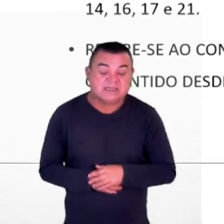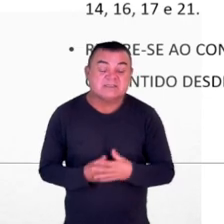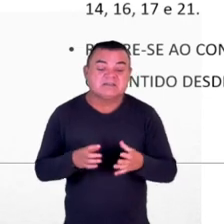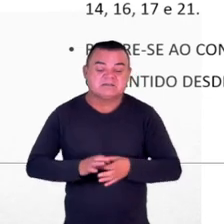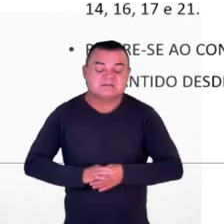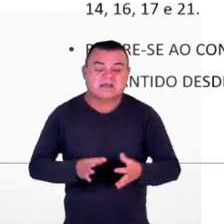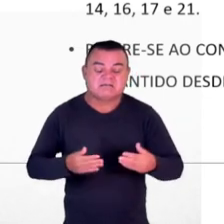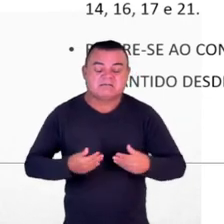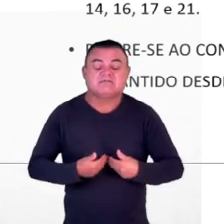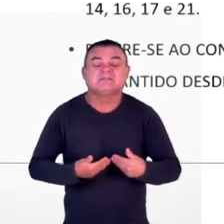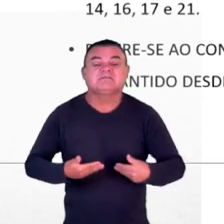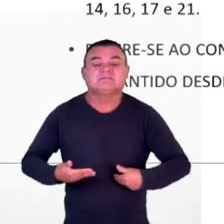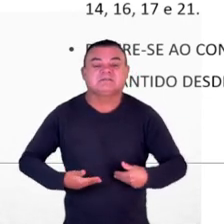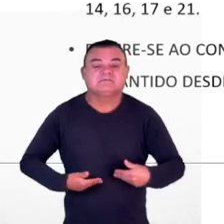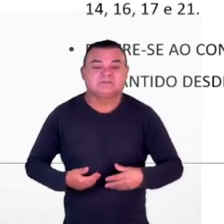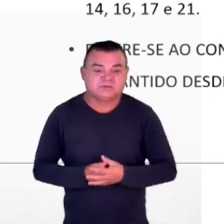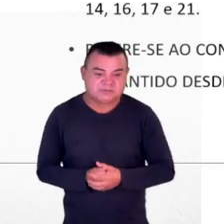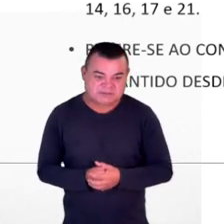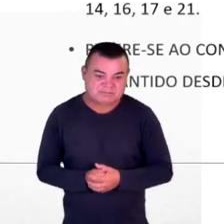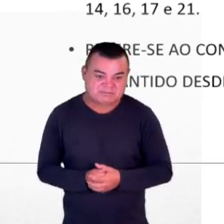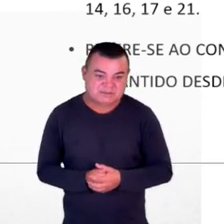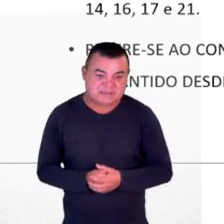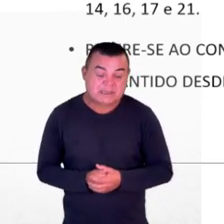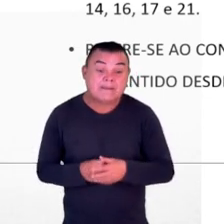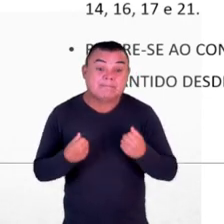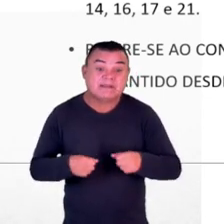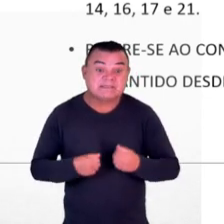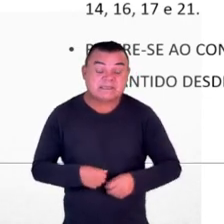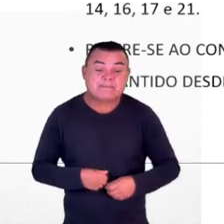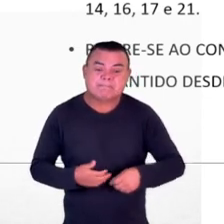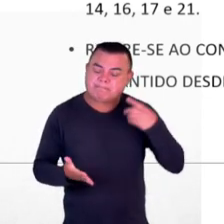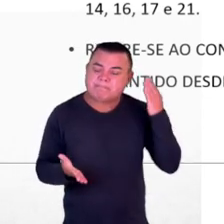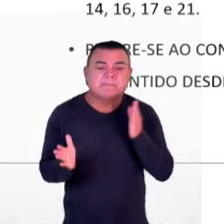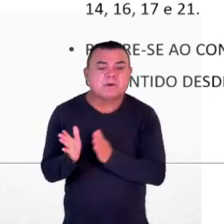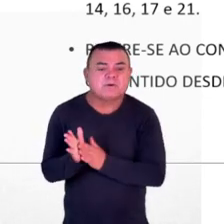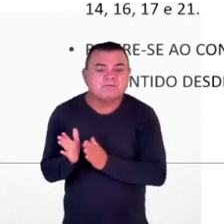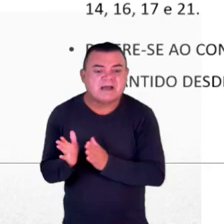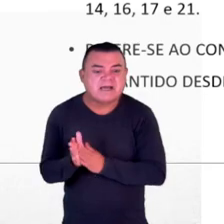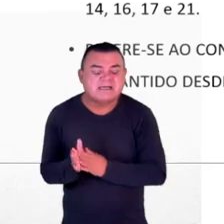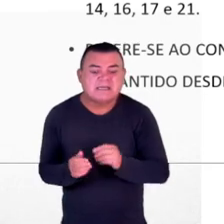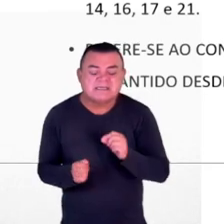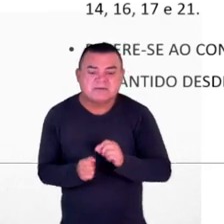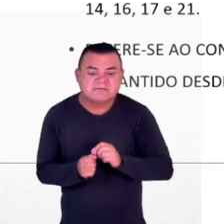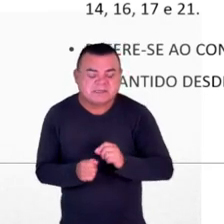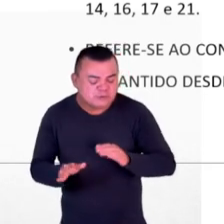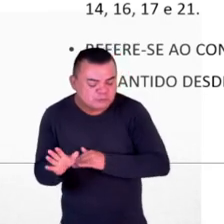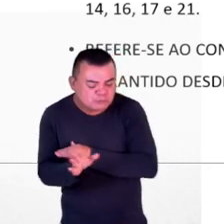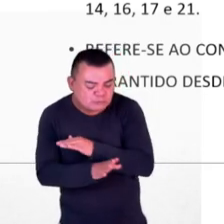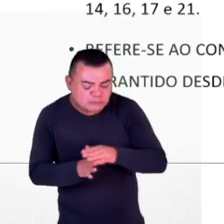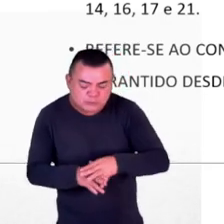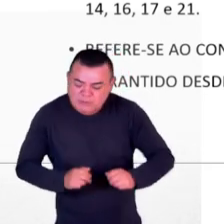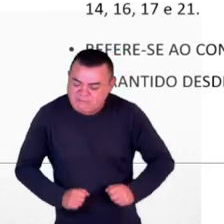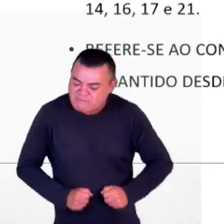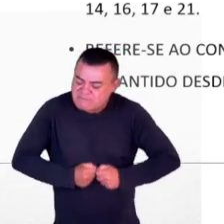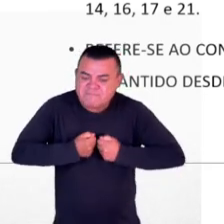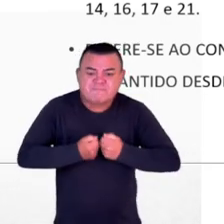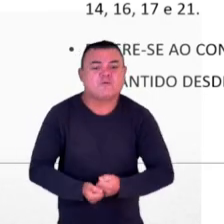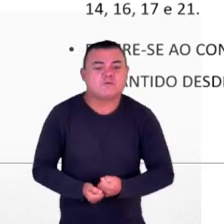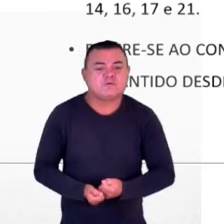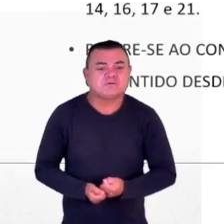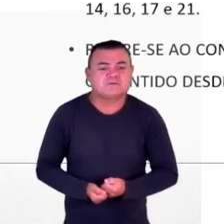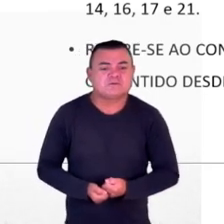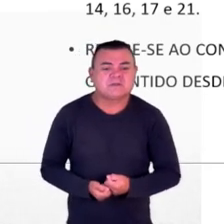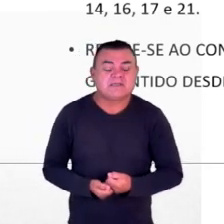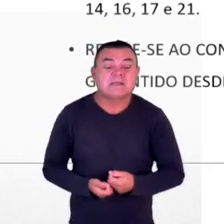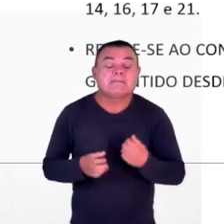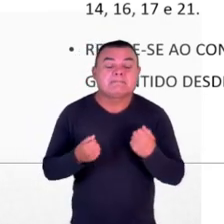tem que provar que ele fez todo um esforço ele tem que abriu o seu orçamento ele tem que provar